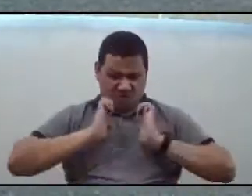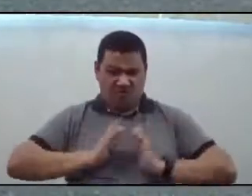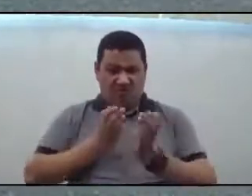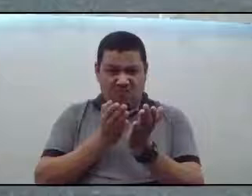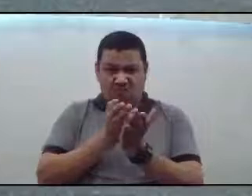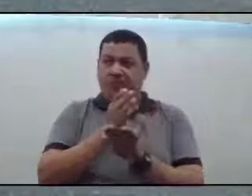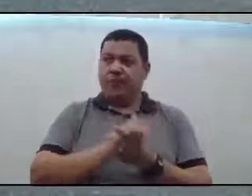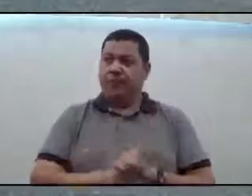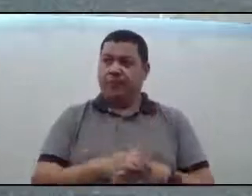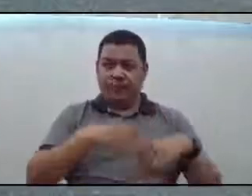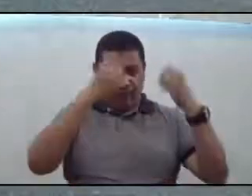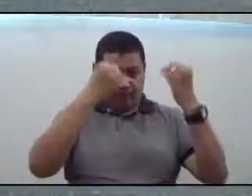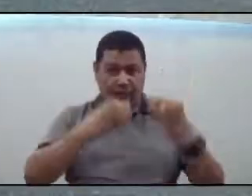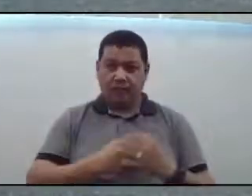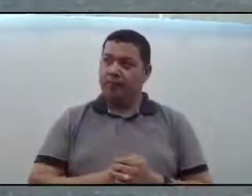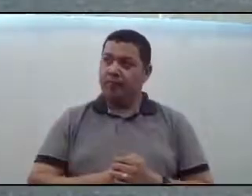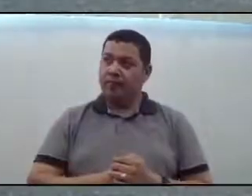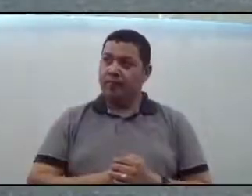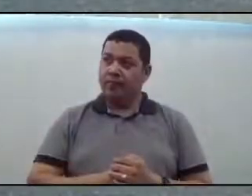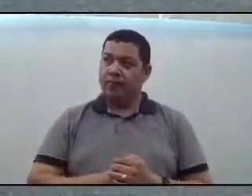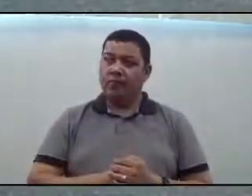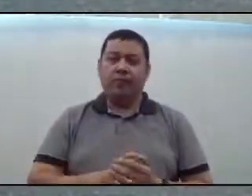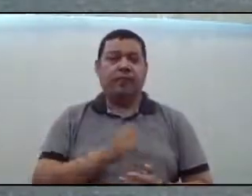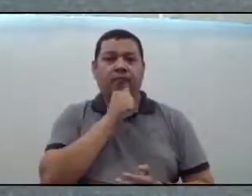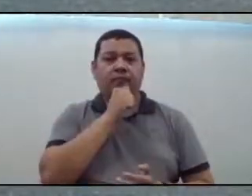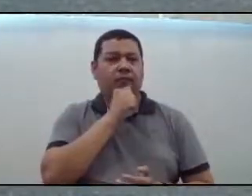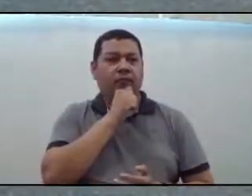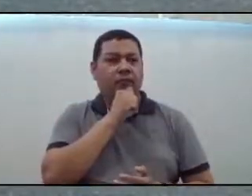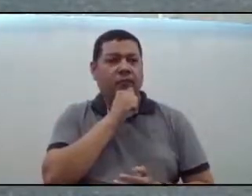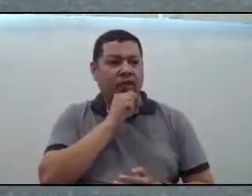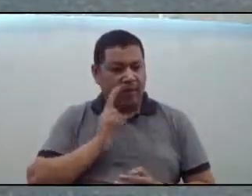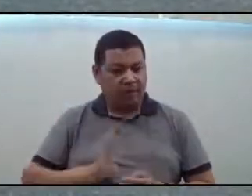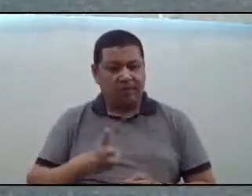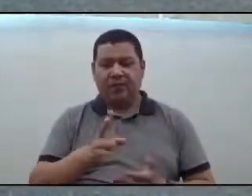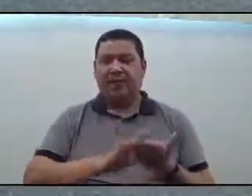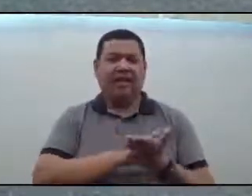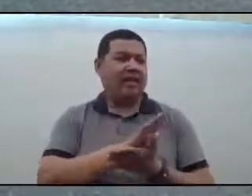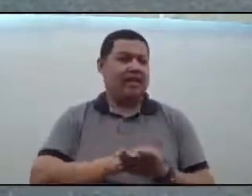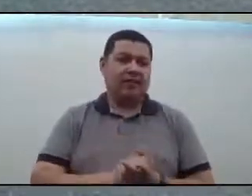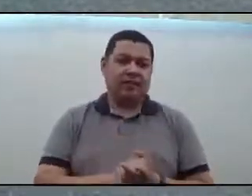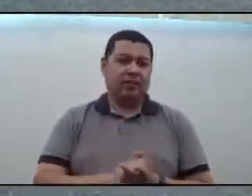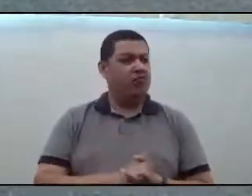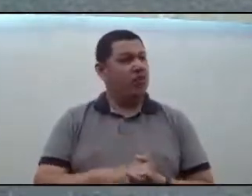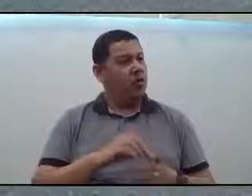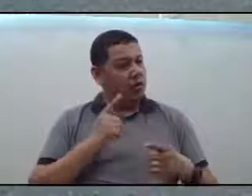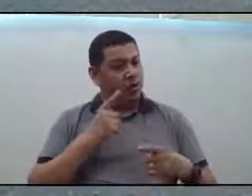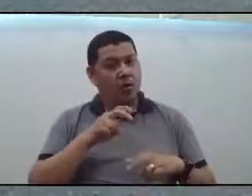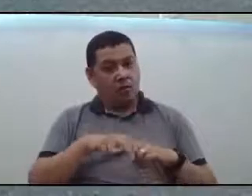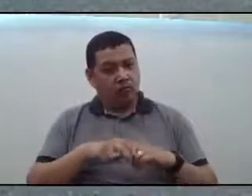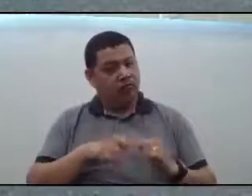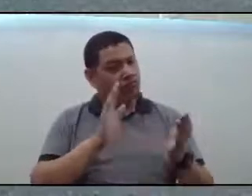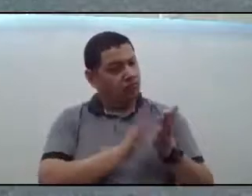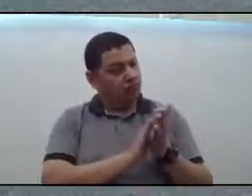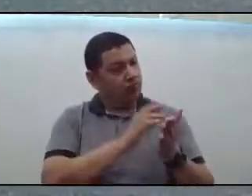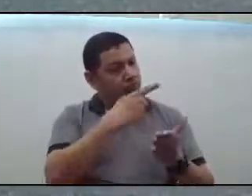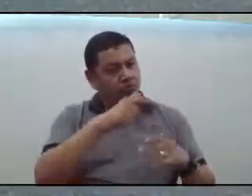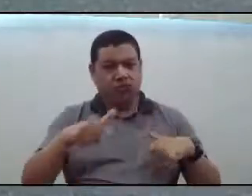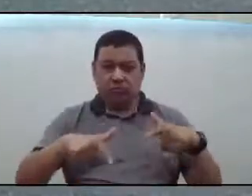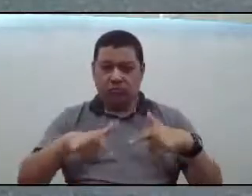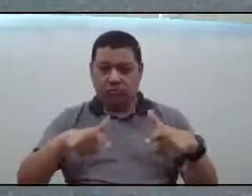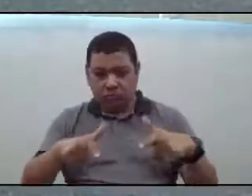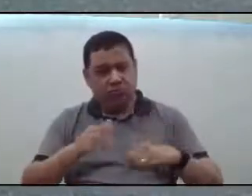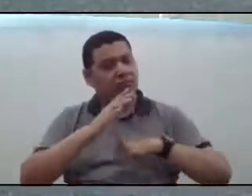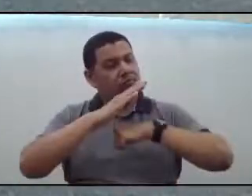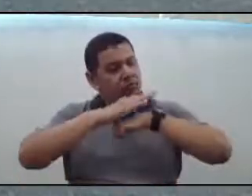E dizer ao senhor que realmente nada dura para sempre, né? Então, parabenizar mais uma vez pelo empenho que o senhor teve, pelo carinho que o